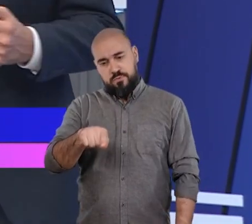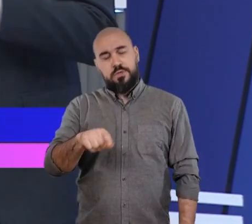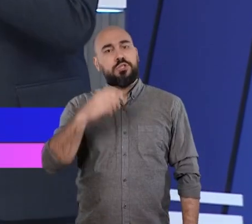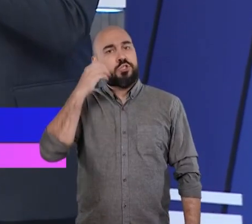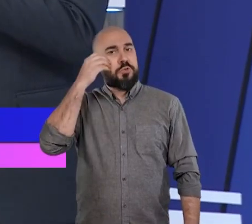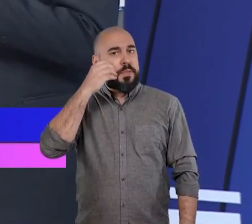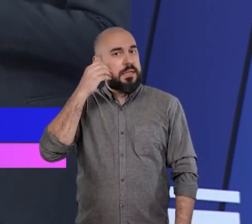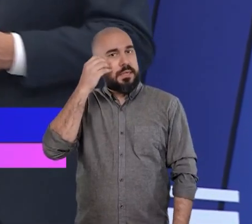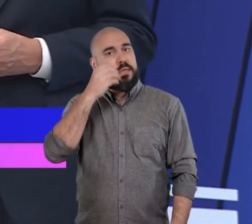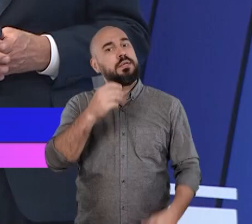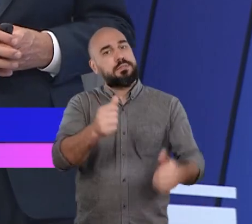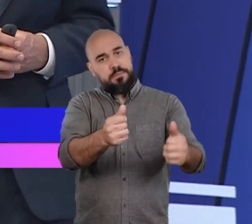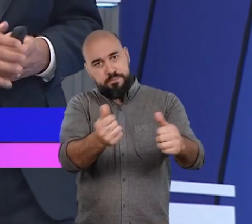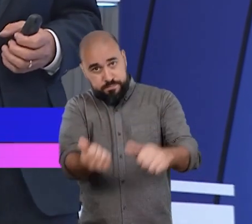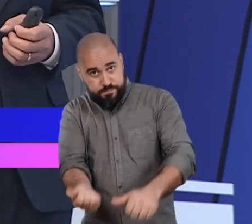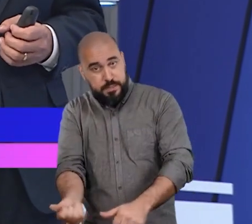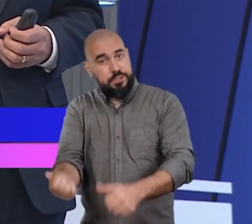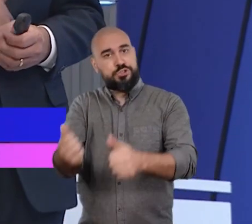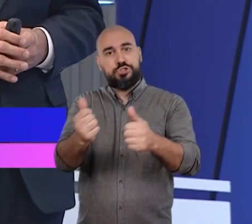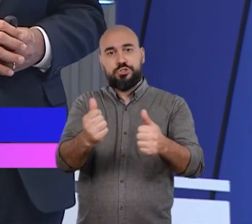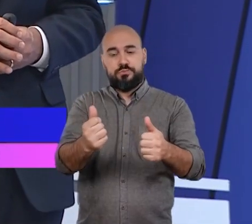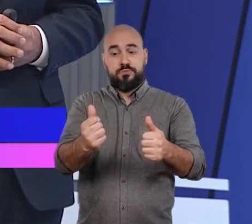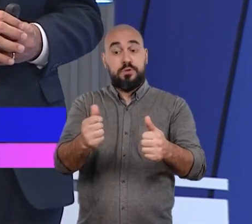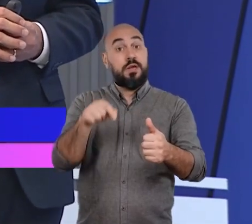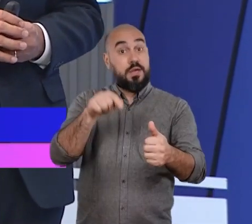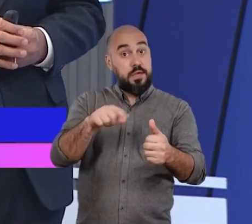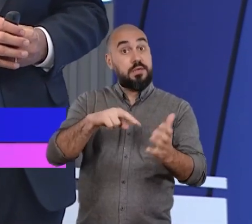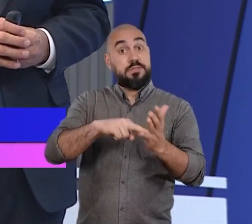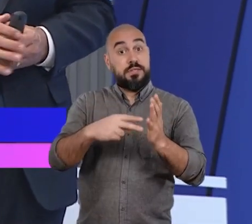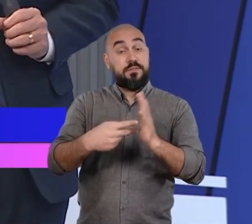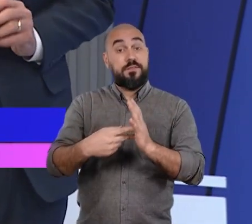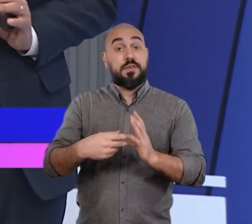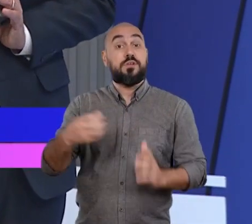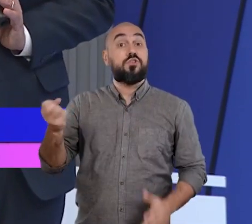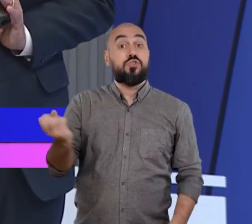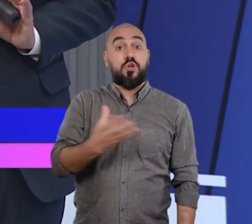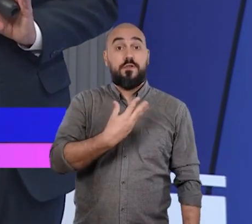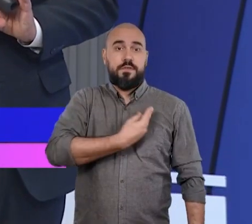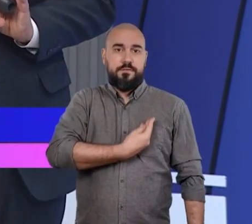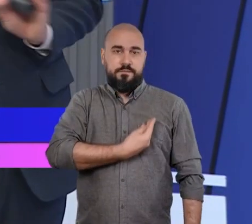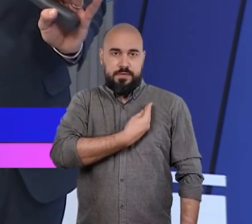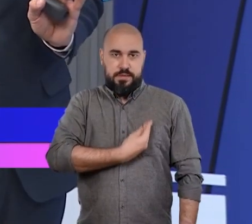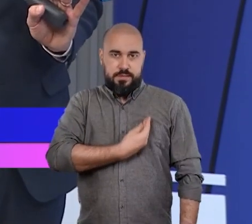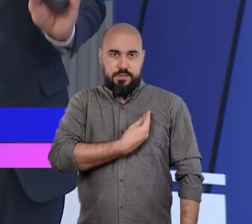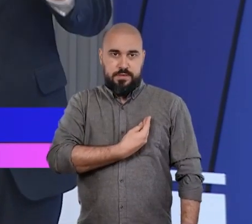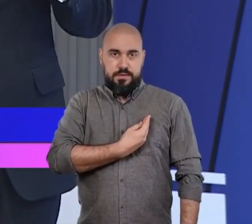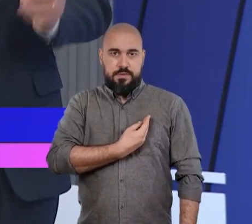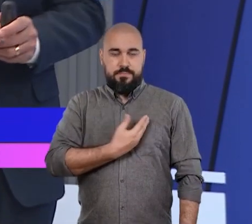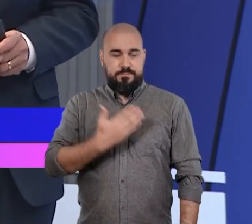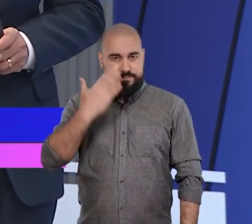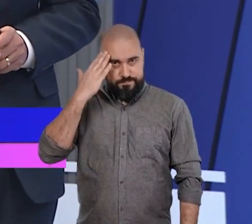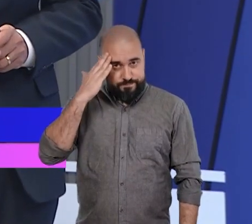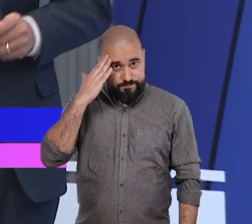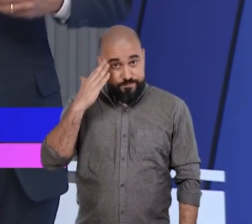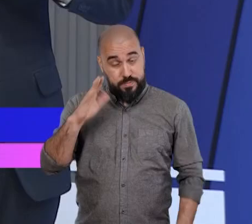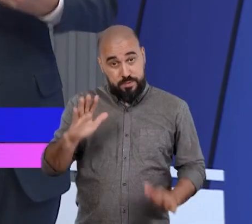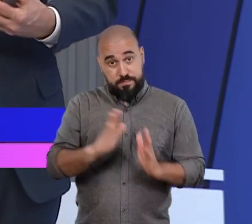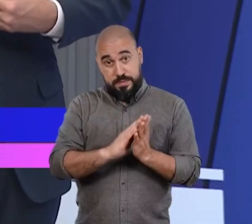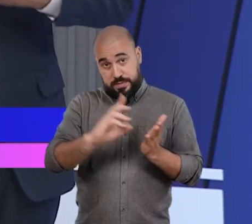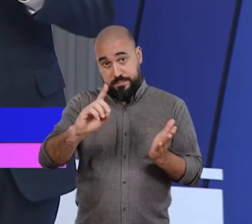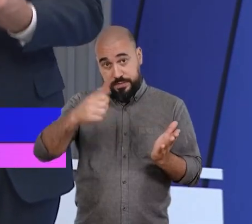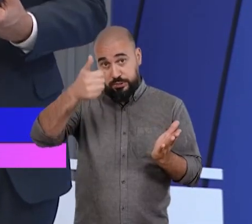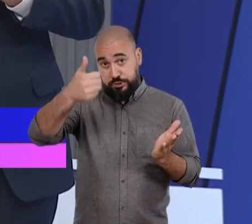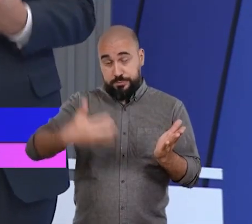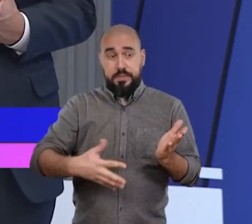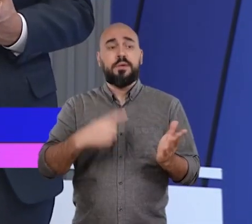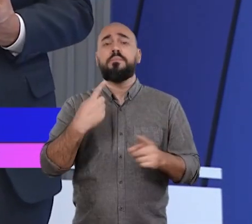esta experiência de nascer outra vez. A Bíblia vai dizer exatamente por que isso é tão importante